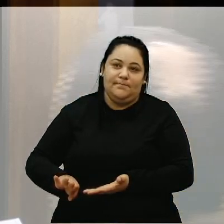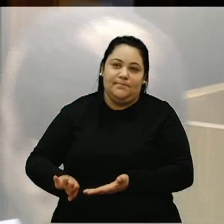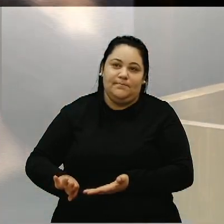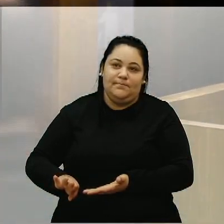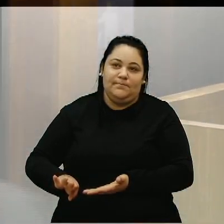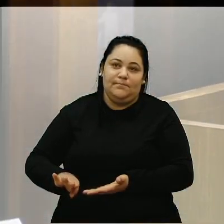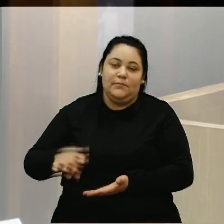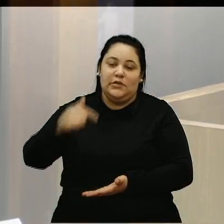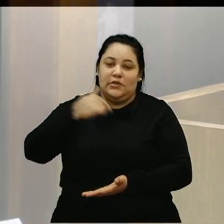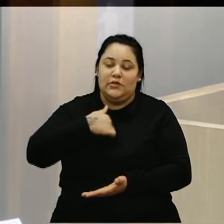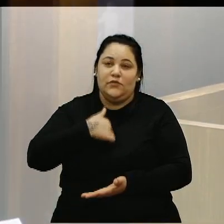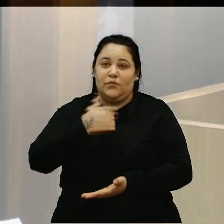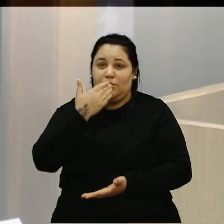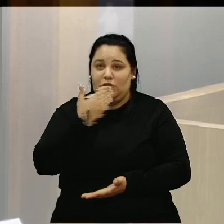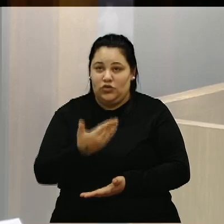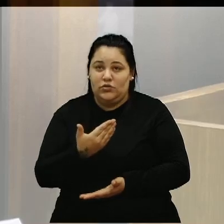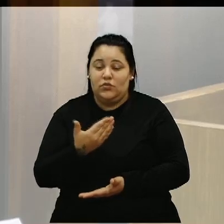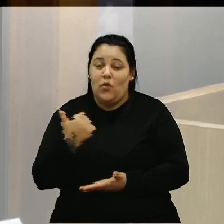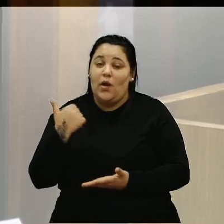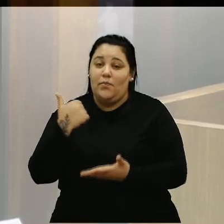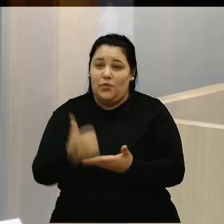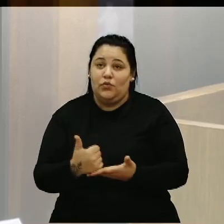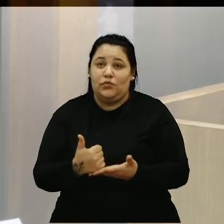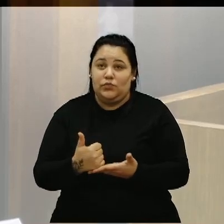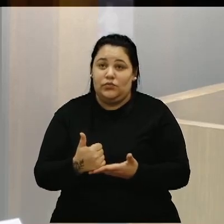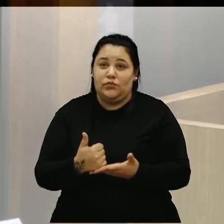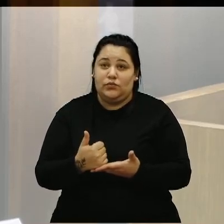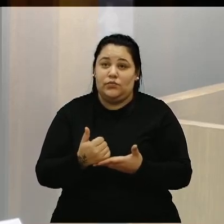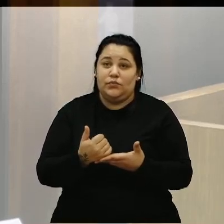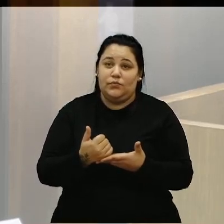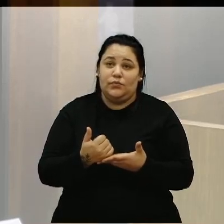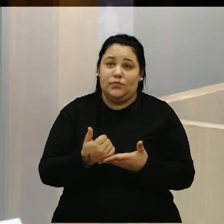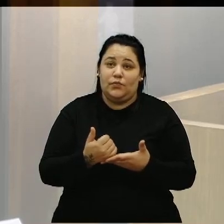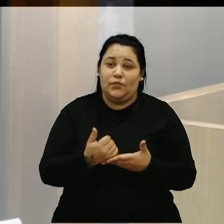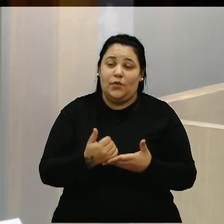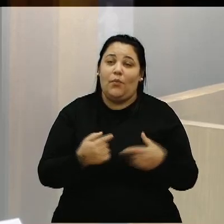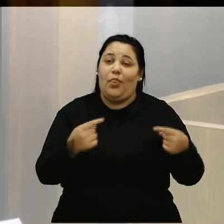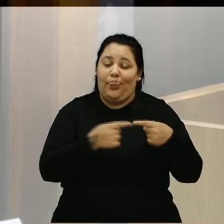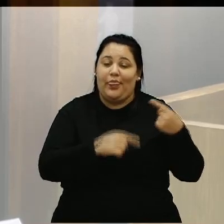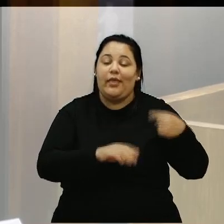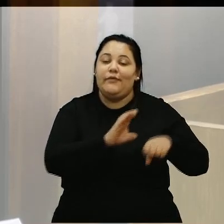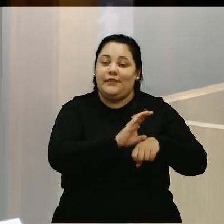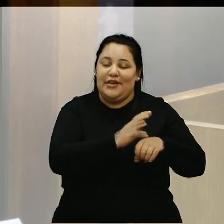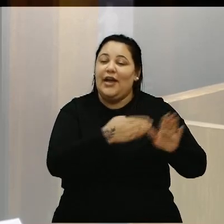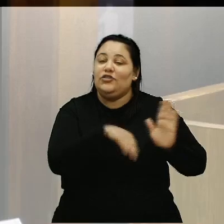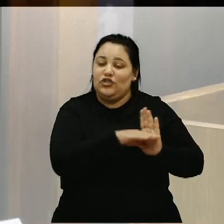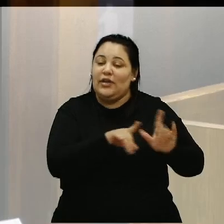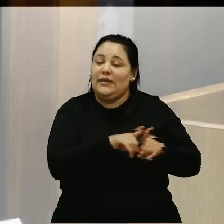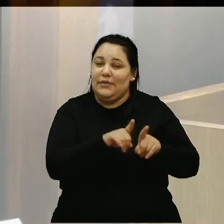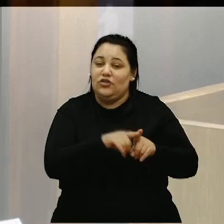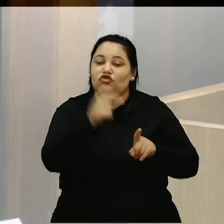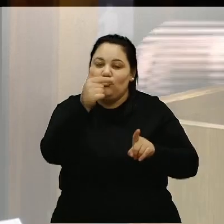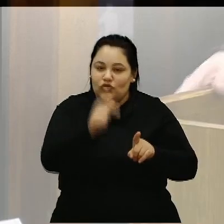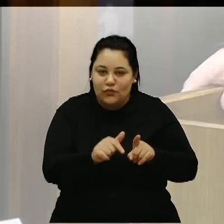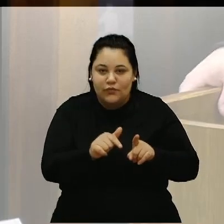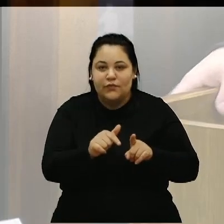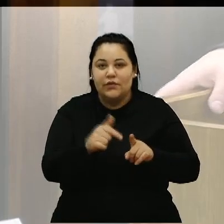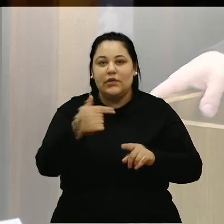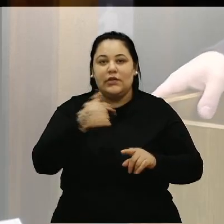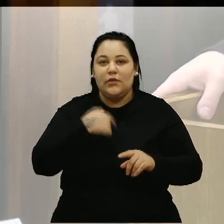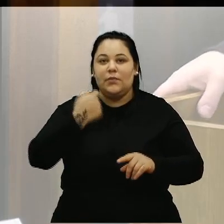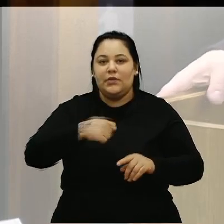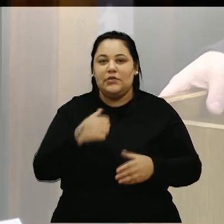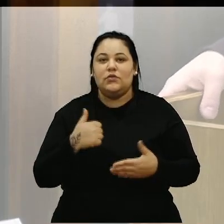E eu conto com a acolhida, porque vai vir inconstitucional, e eu conto com a acolhida